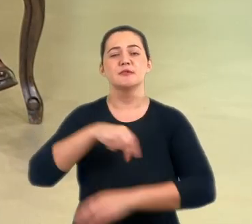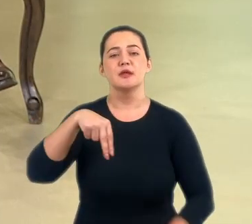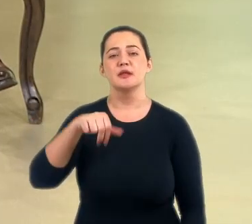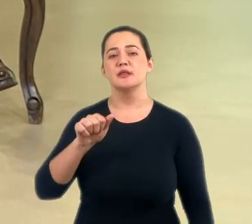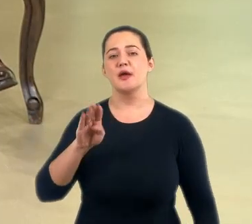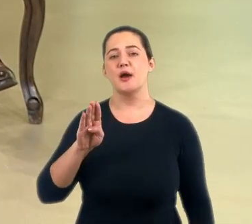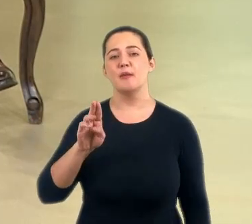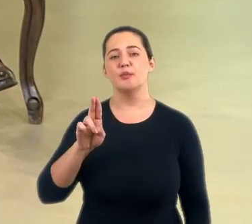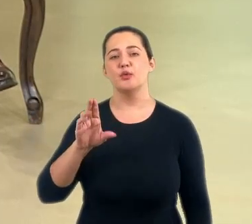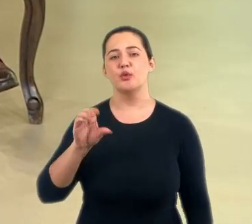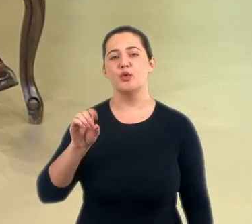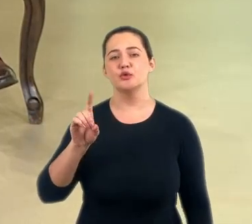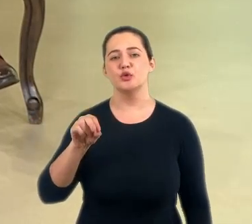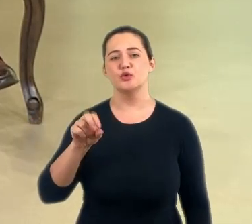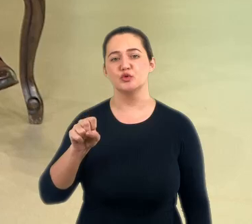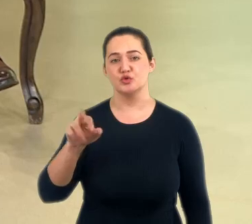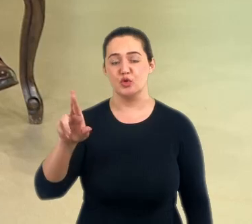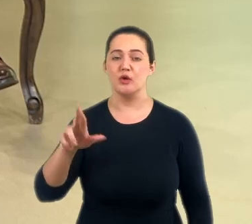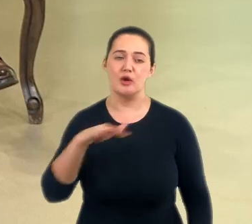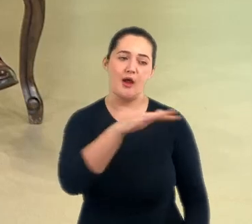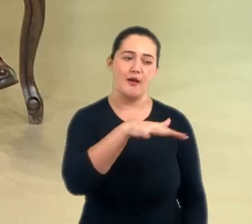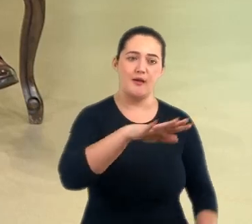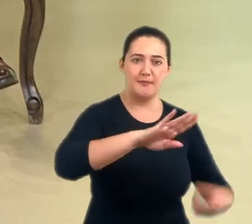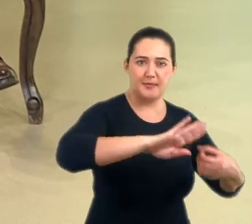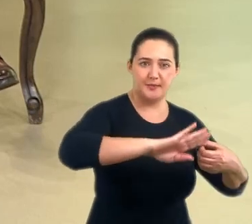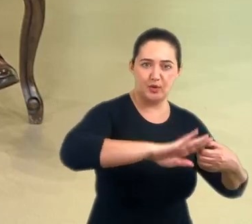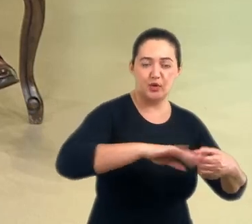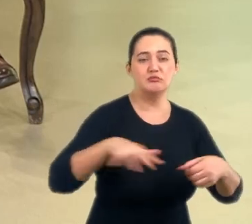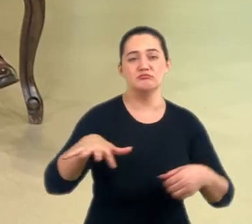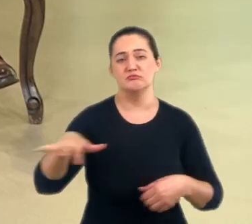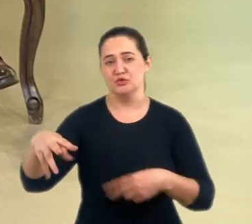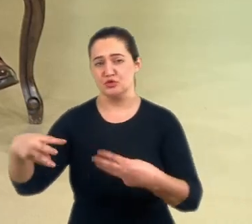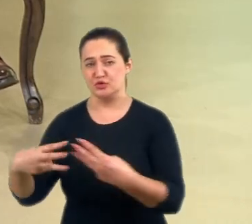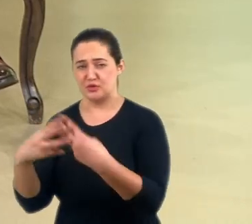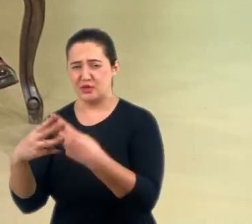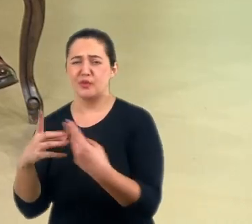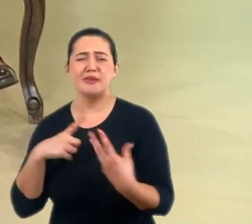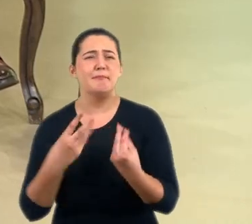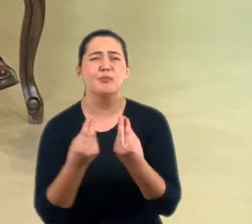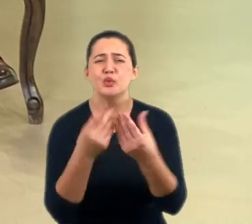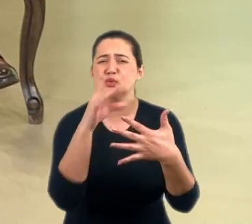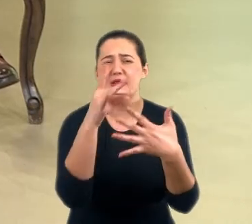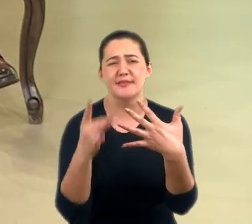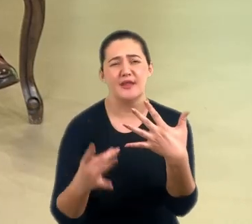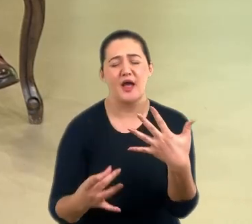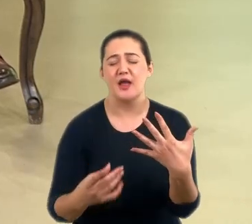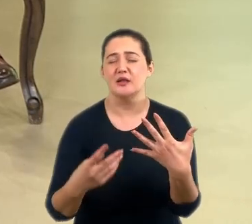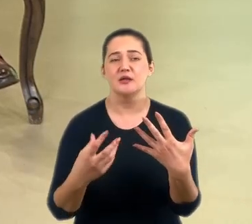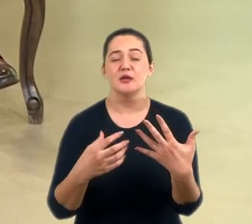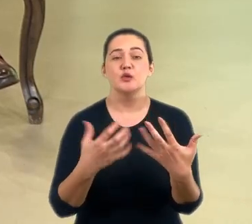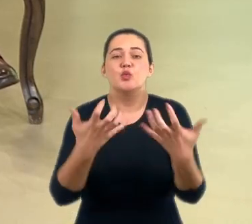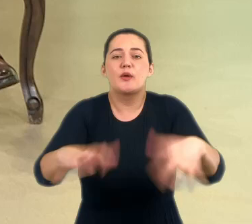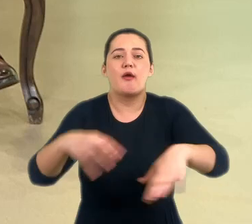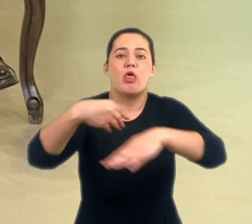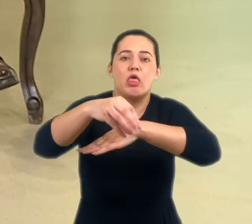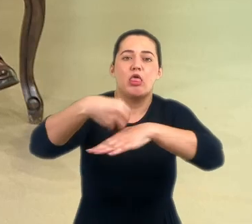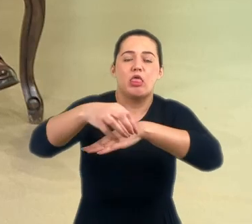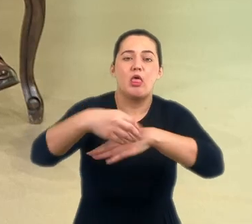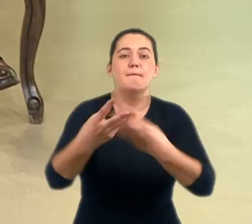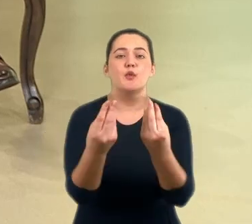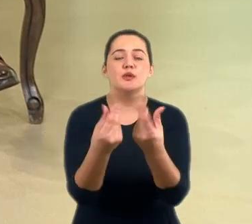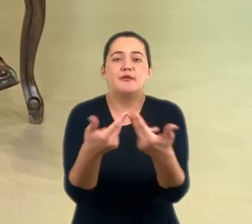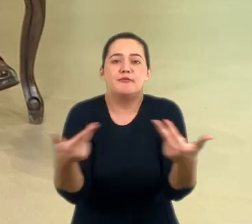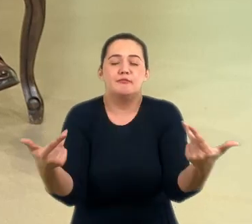era contado a partir da perspectiva dos judeus ou dos babilônios, ou seja, há muitos detalhes. Eu não quero cansar você com detalhes